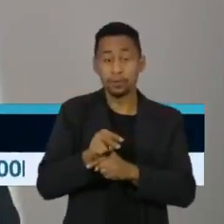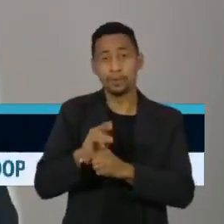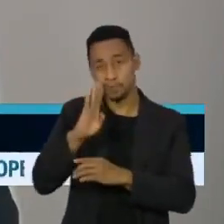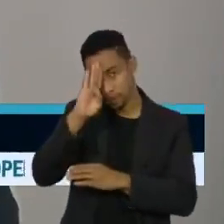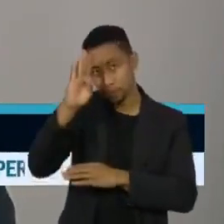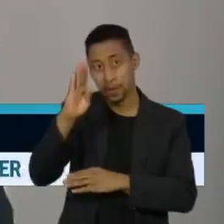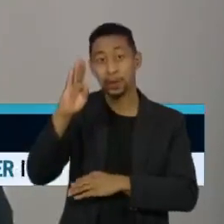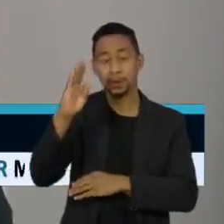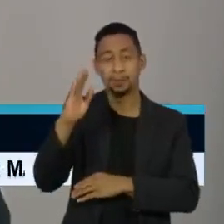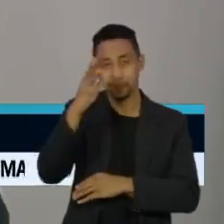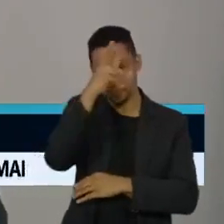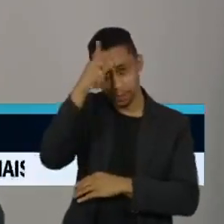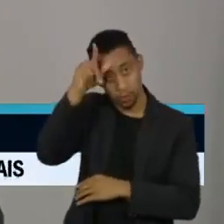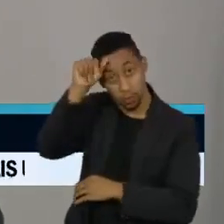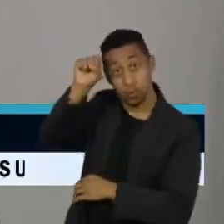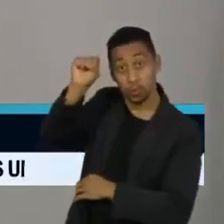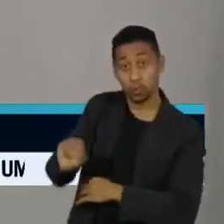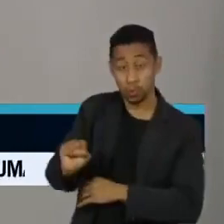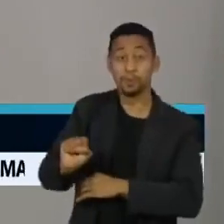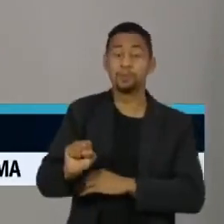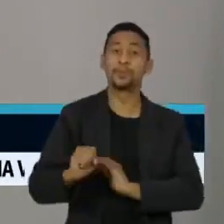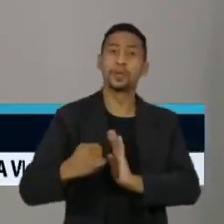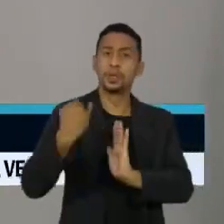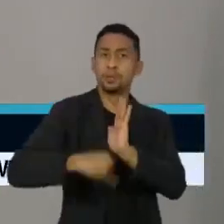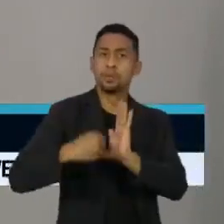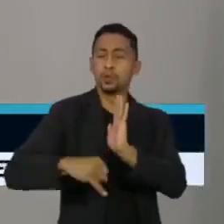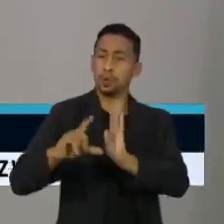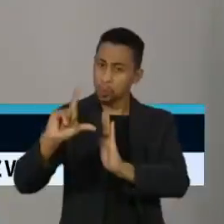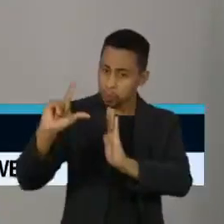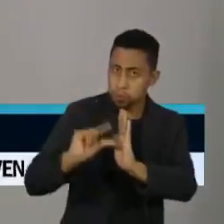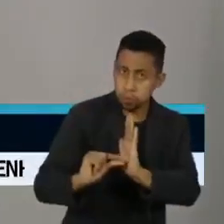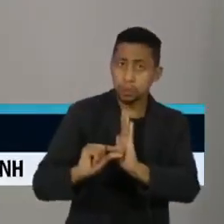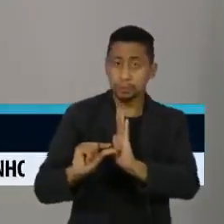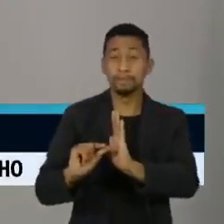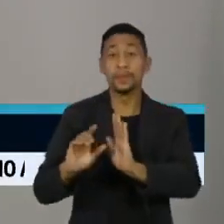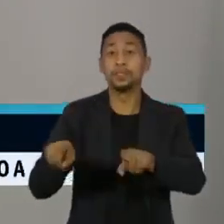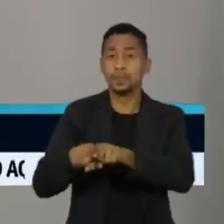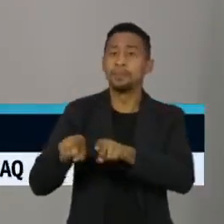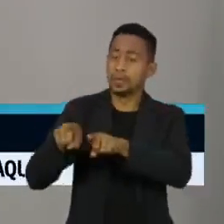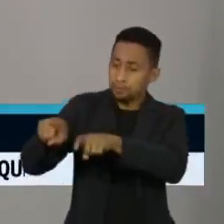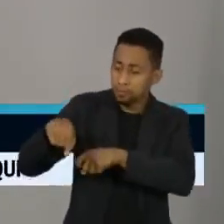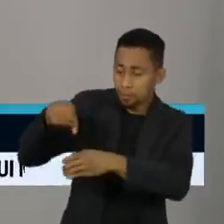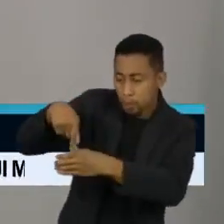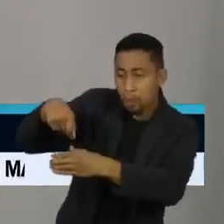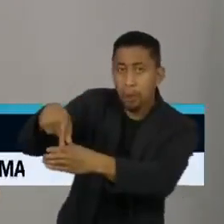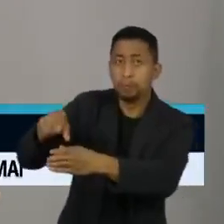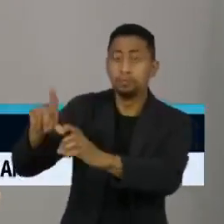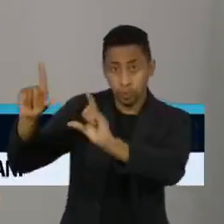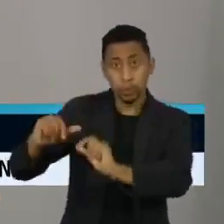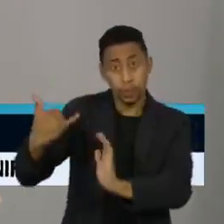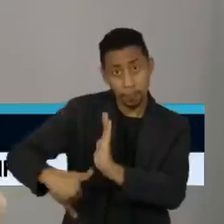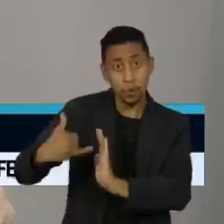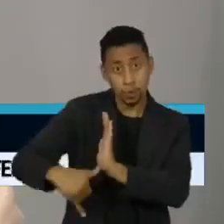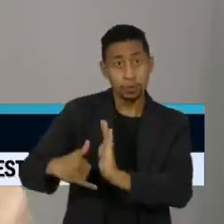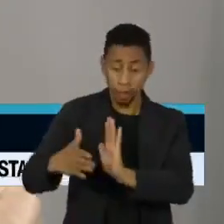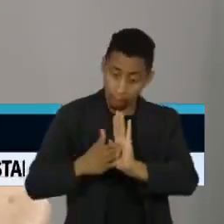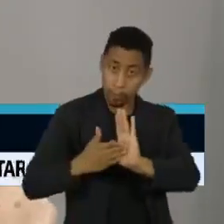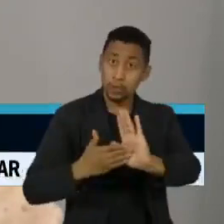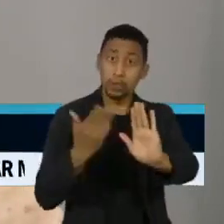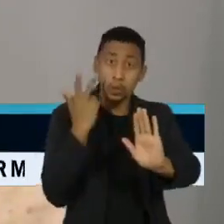Grosso do Sul. Reduzir a carga tributária para os insumos do agro, especialmente fertilizantes. Essa é uma pauta comum.